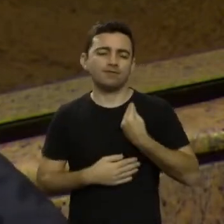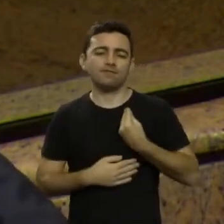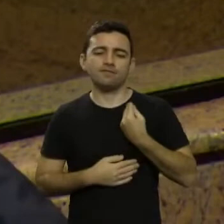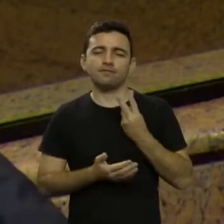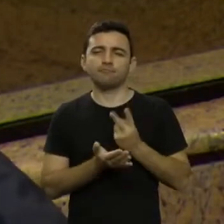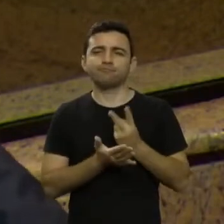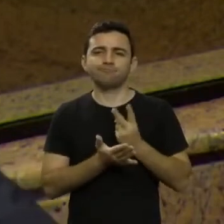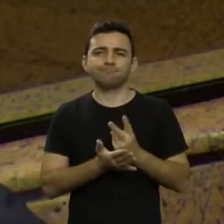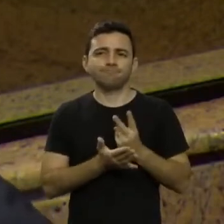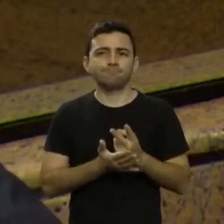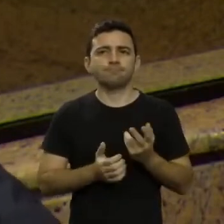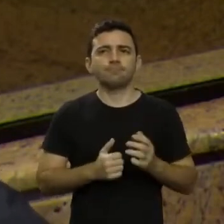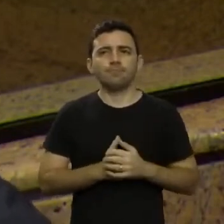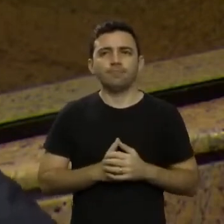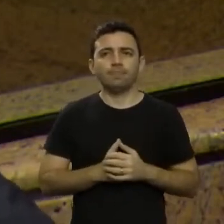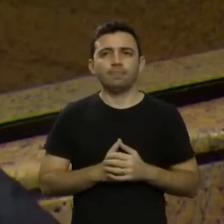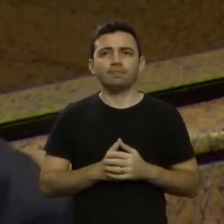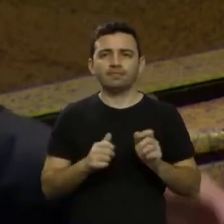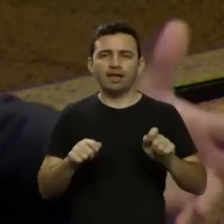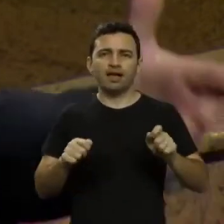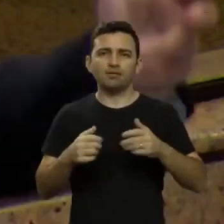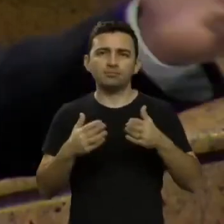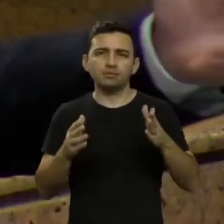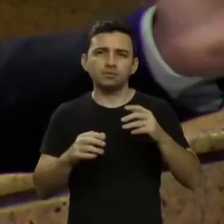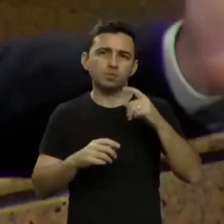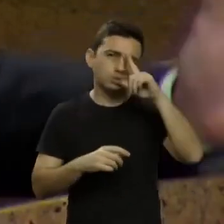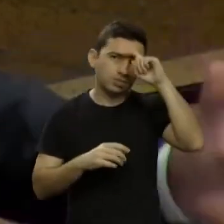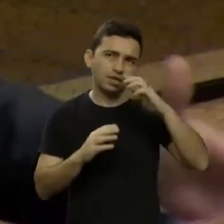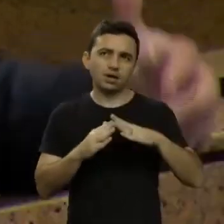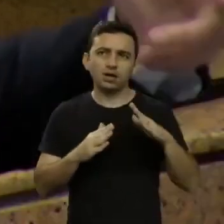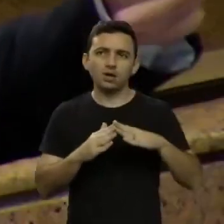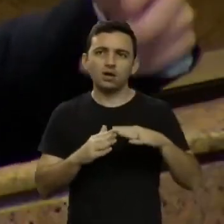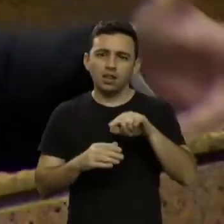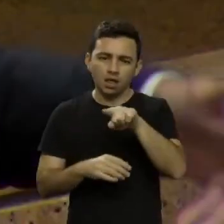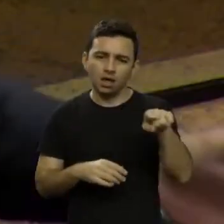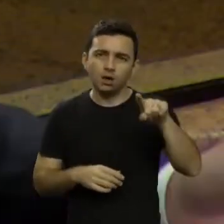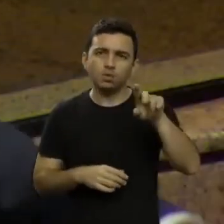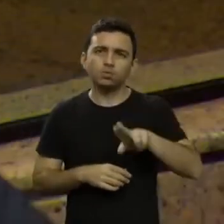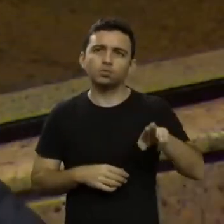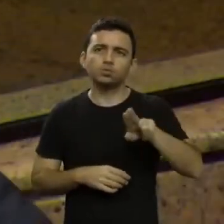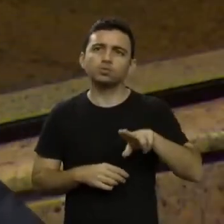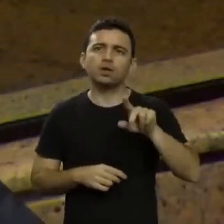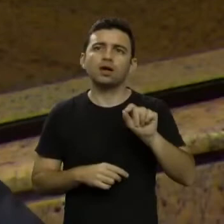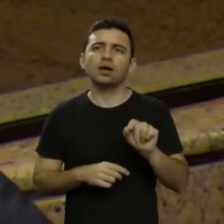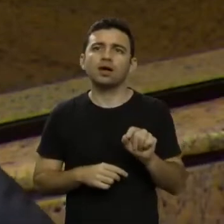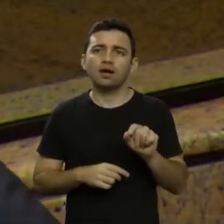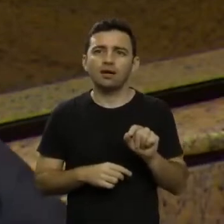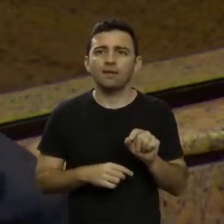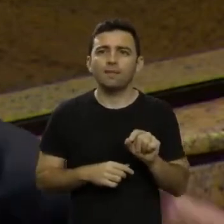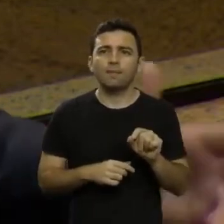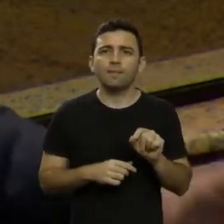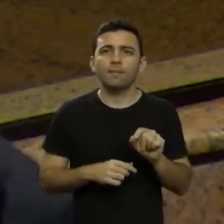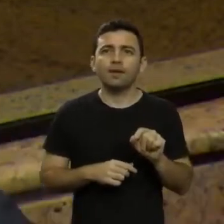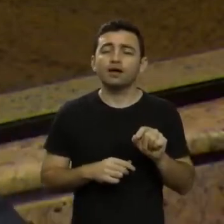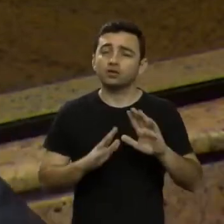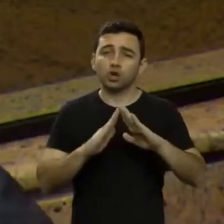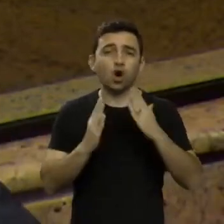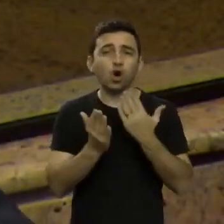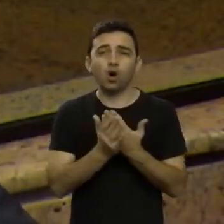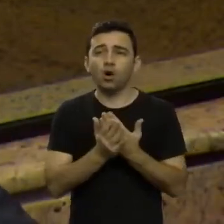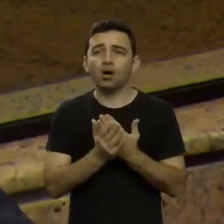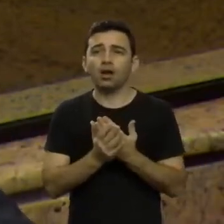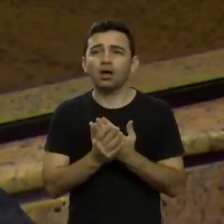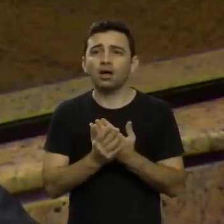pode. O hospital não é usado por quem está lá botando a mão no bolso do catarinense. As escolas públicas não